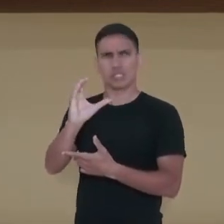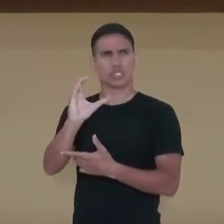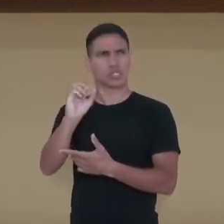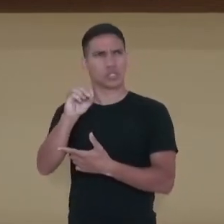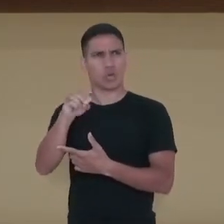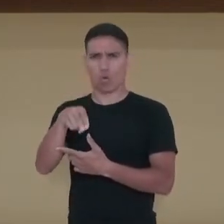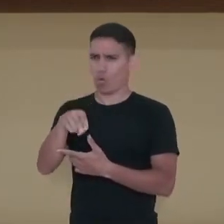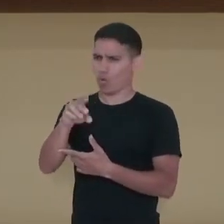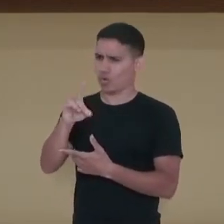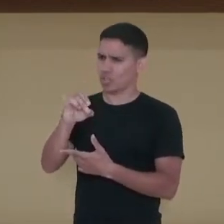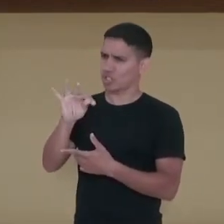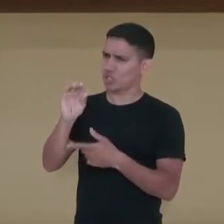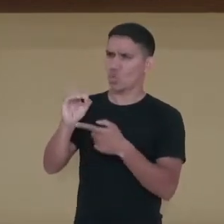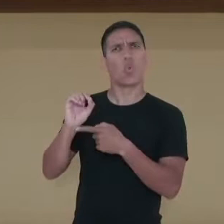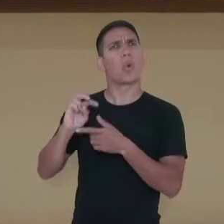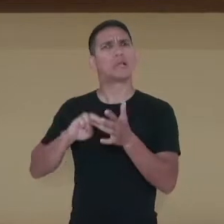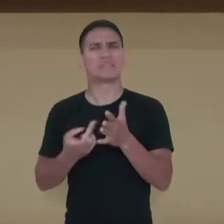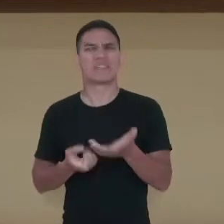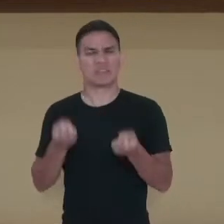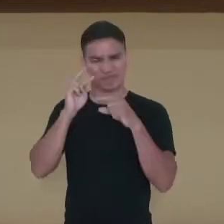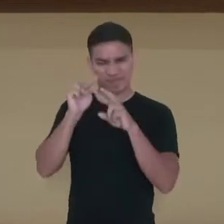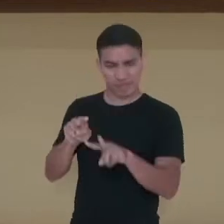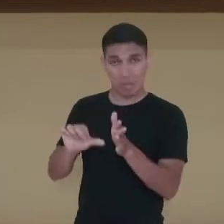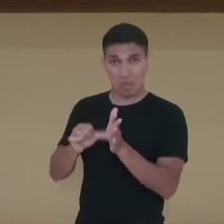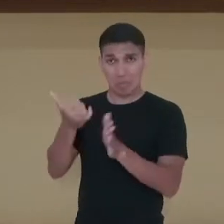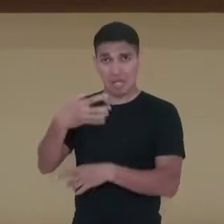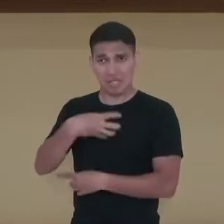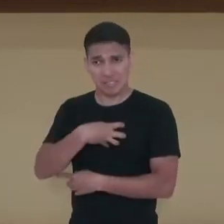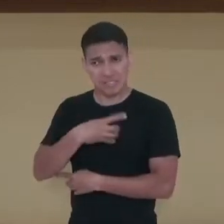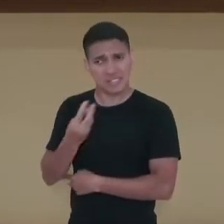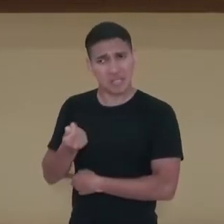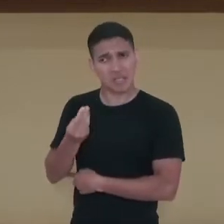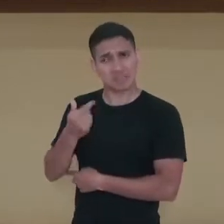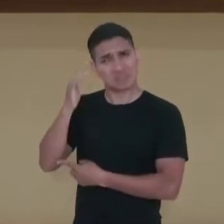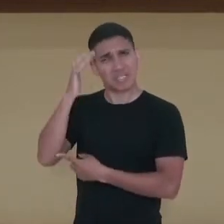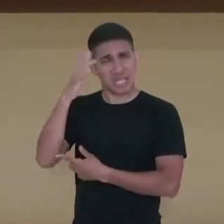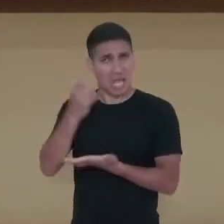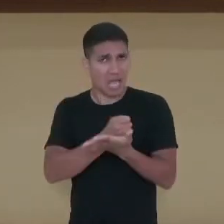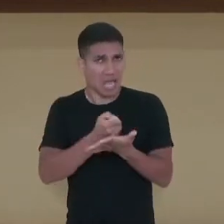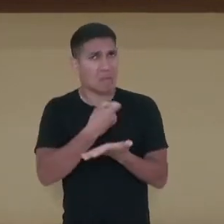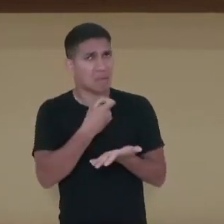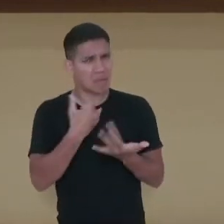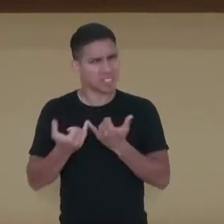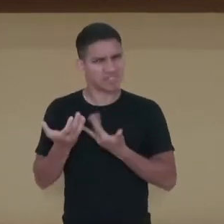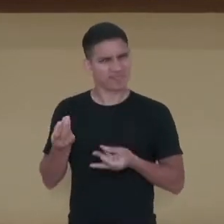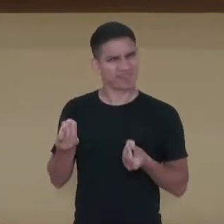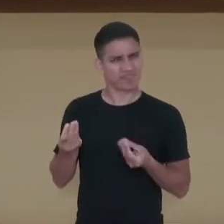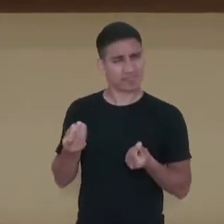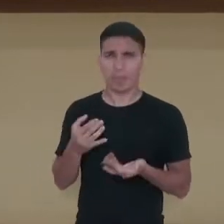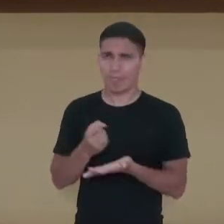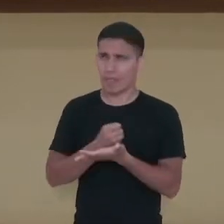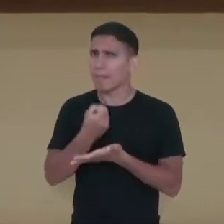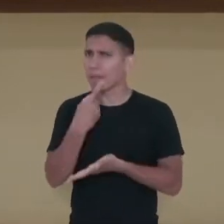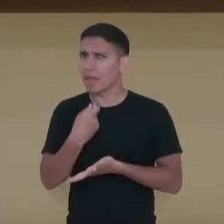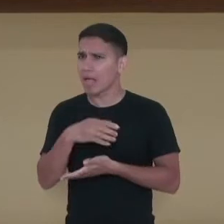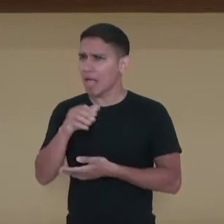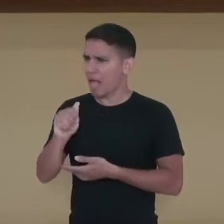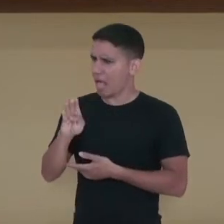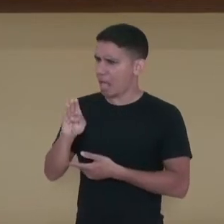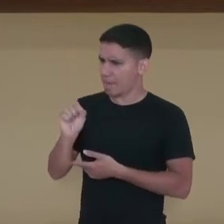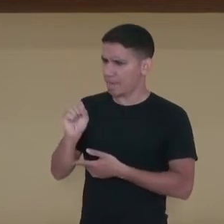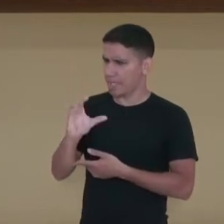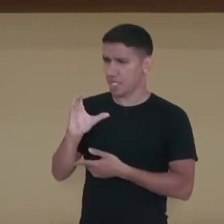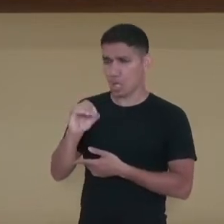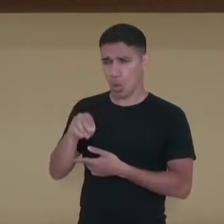palavra pela primeira vez, achei que era um nome de um remédio. Parece um remédio, né? Abscôndito. Já tomou